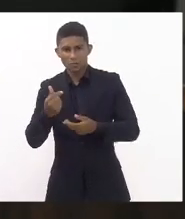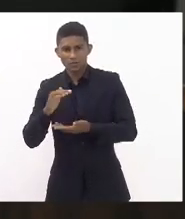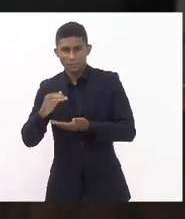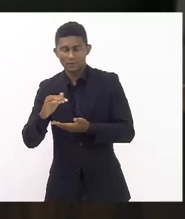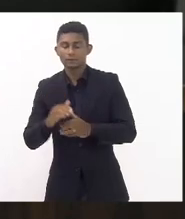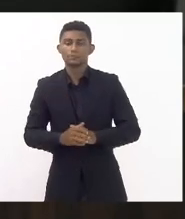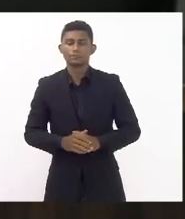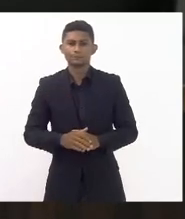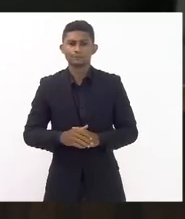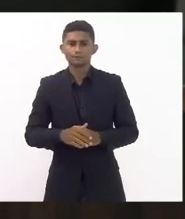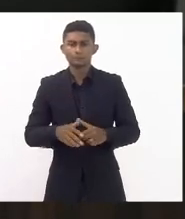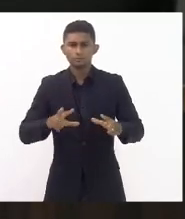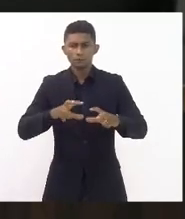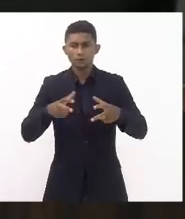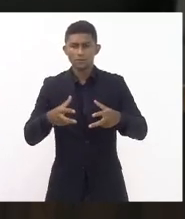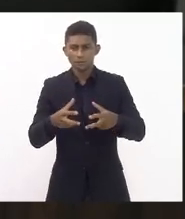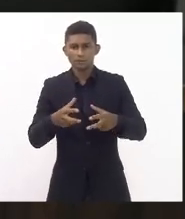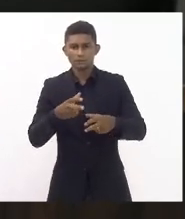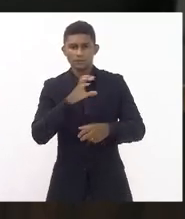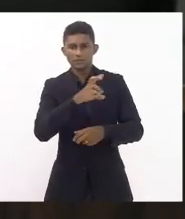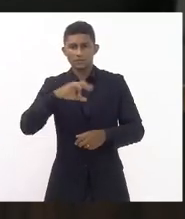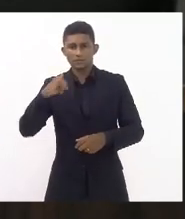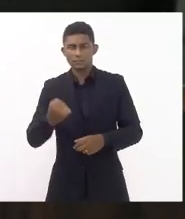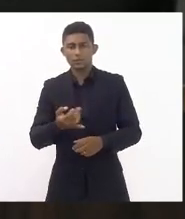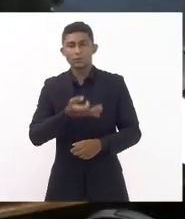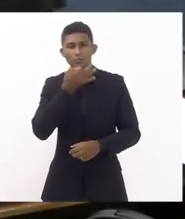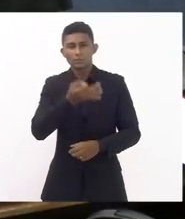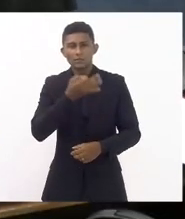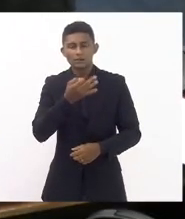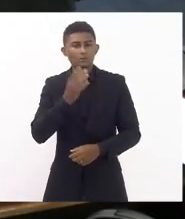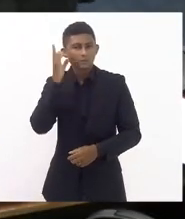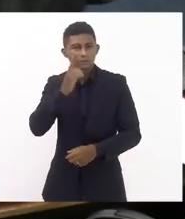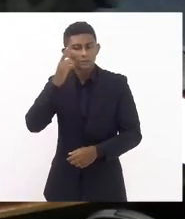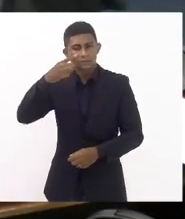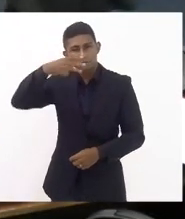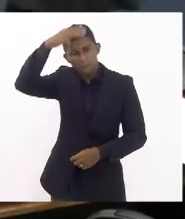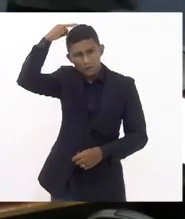de Constituição e Justiça, deputado Márcio Pacheco.